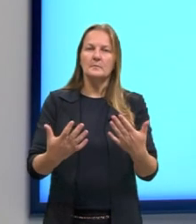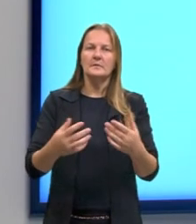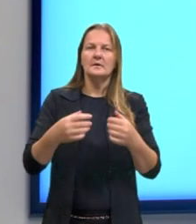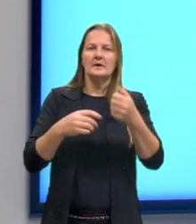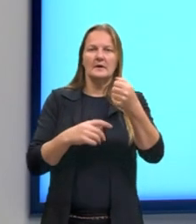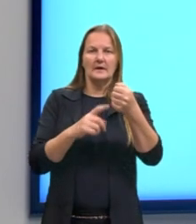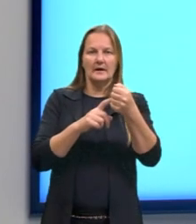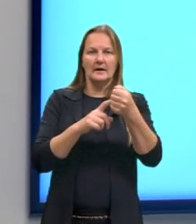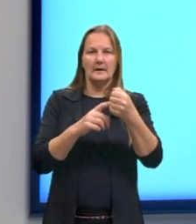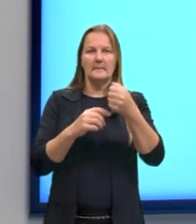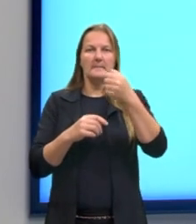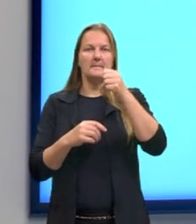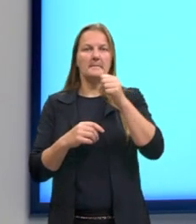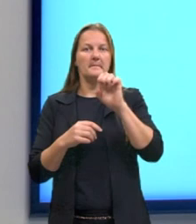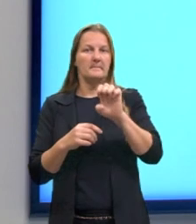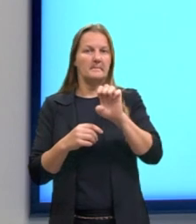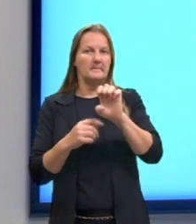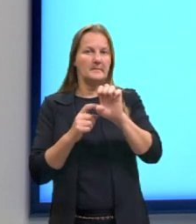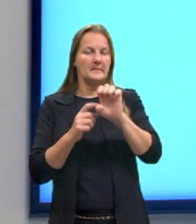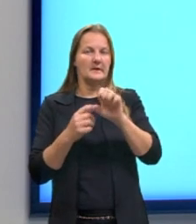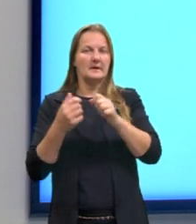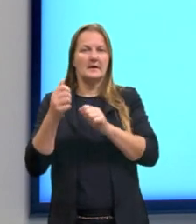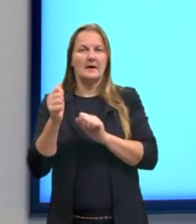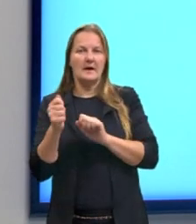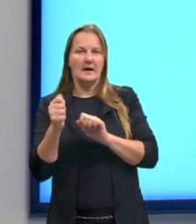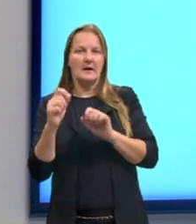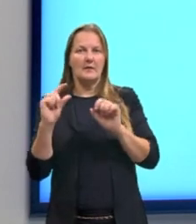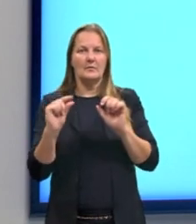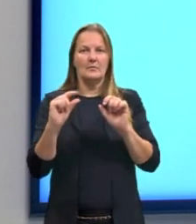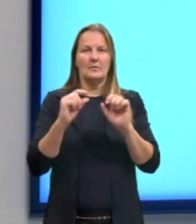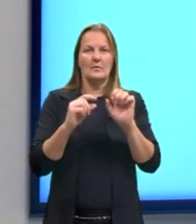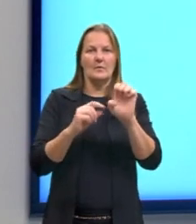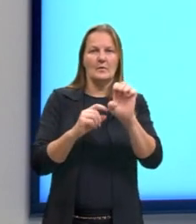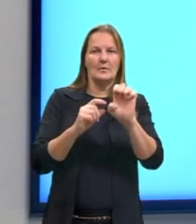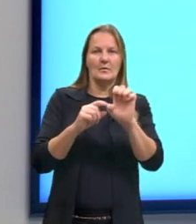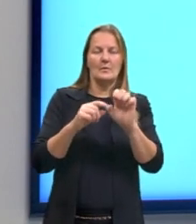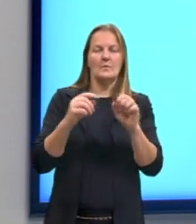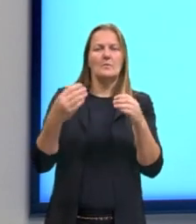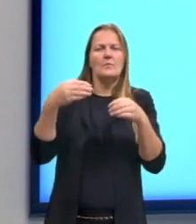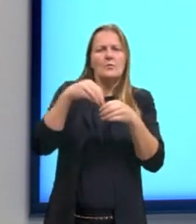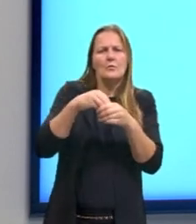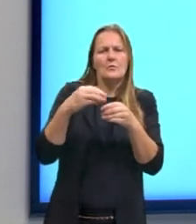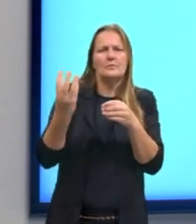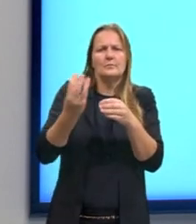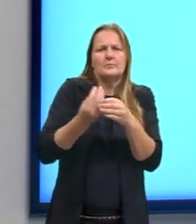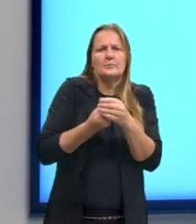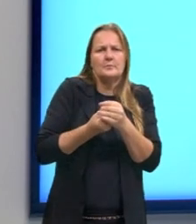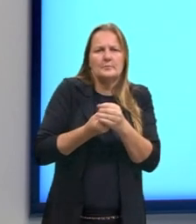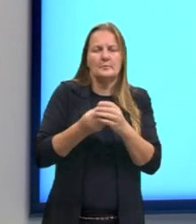A pertence a A, estou me referindo, elemento pertence ao conjunto.